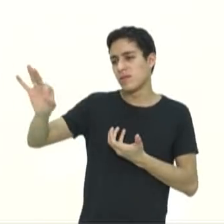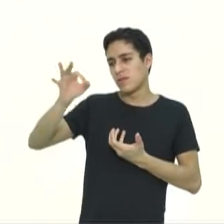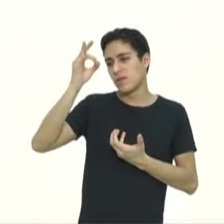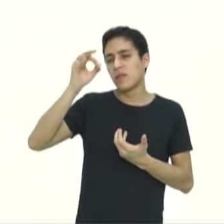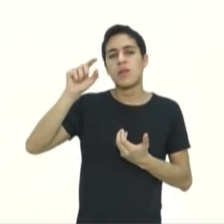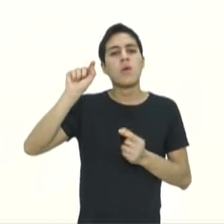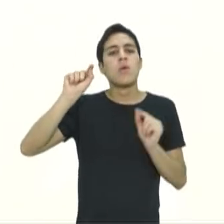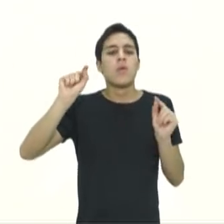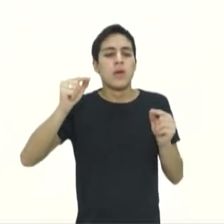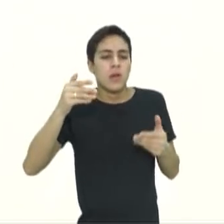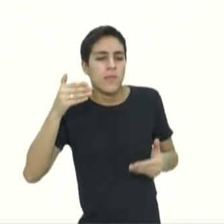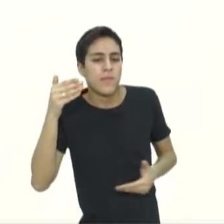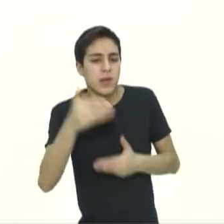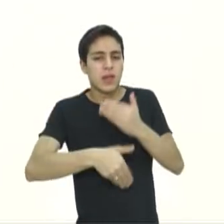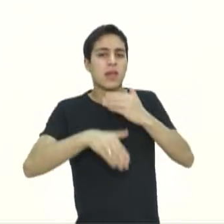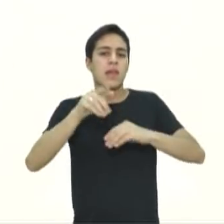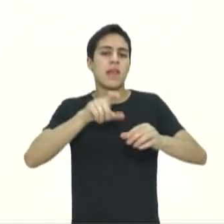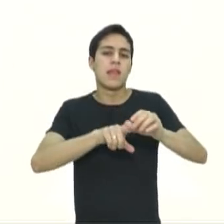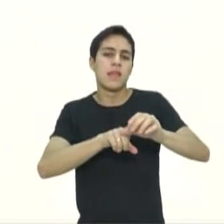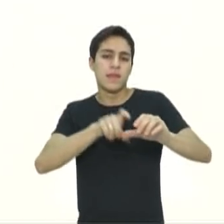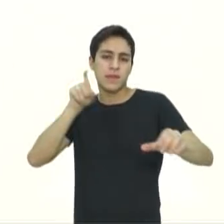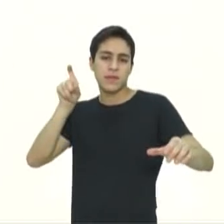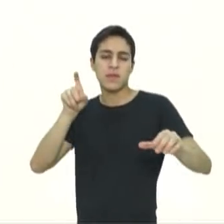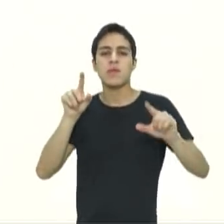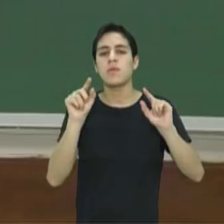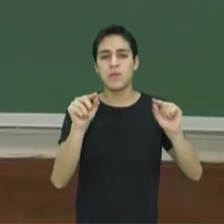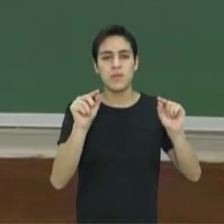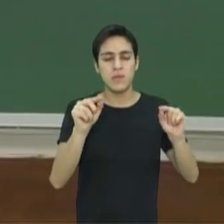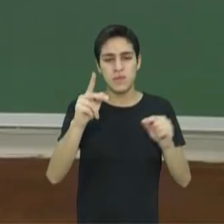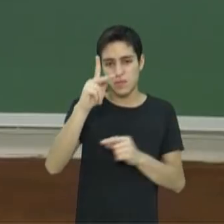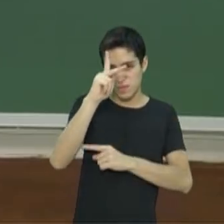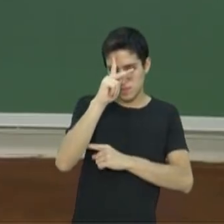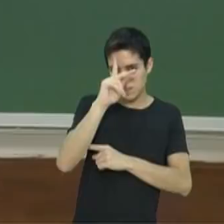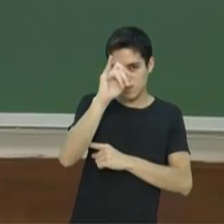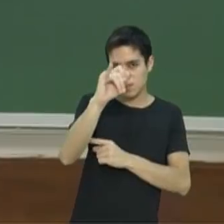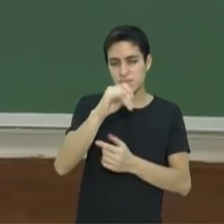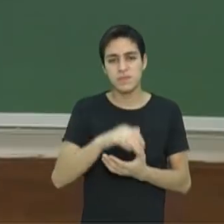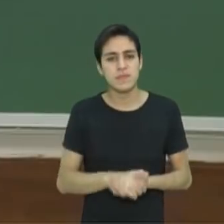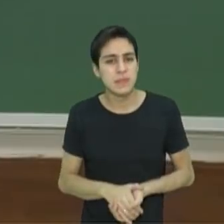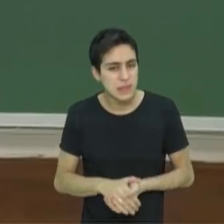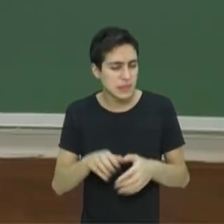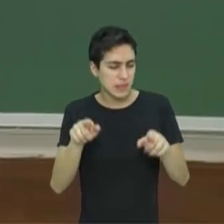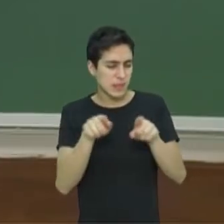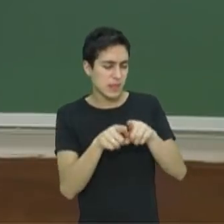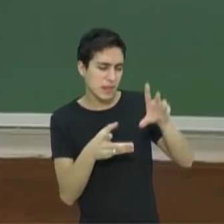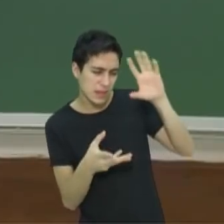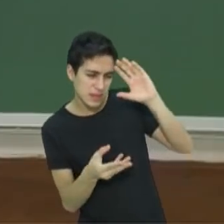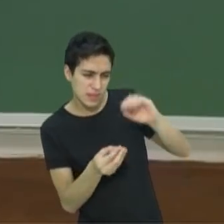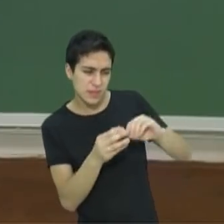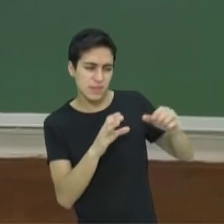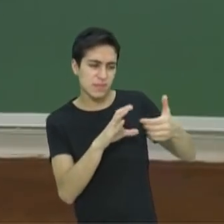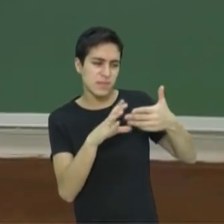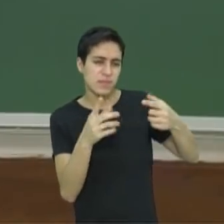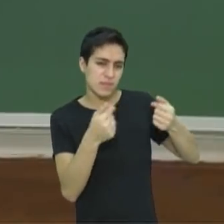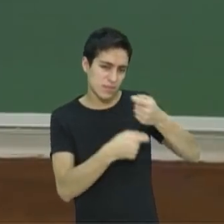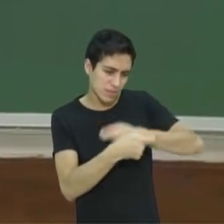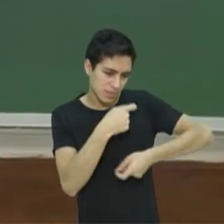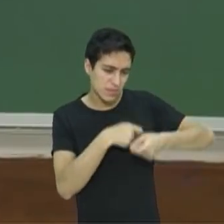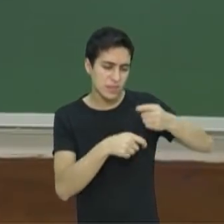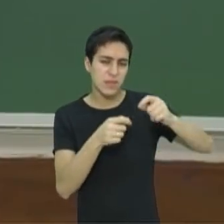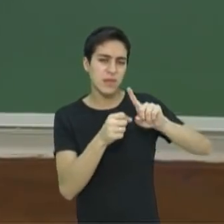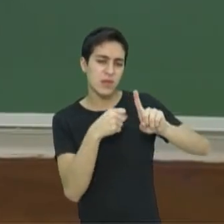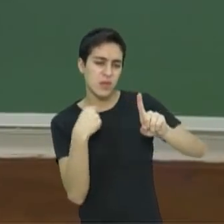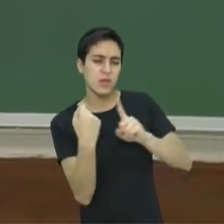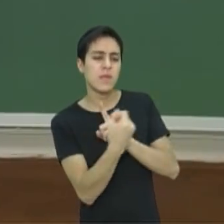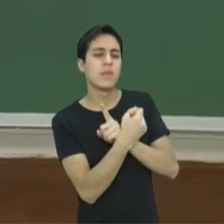no processo de independência da República do Haiti. Outra coisa, identificar as características econômicas e